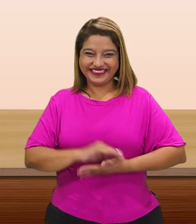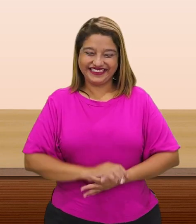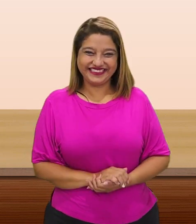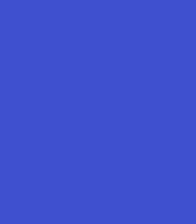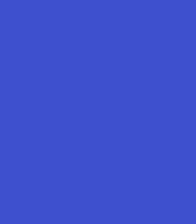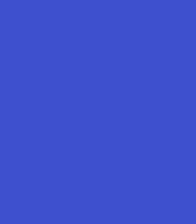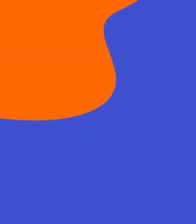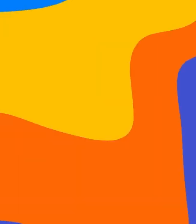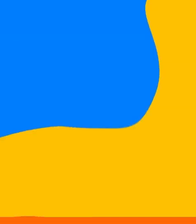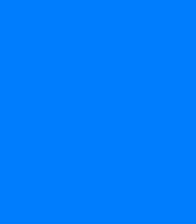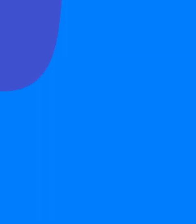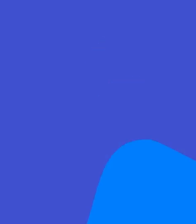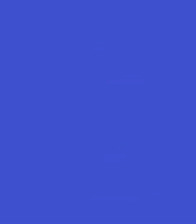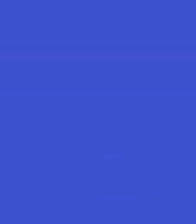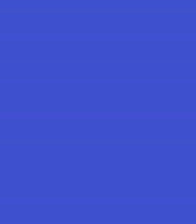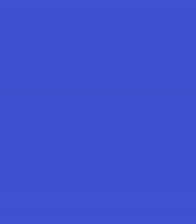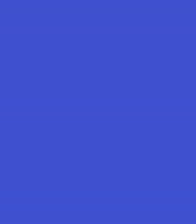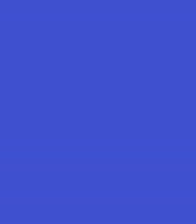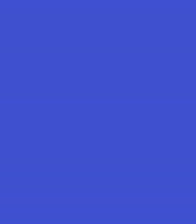diretor.